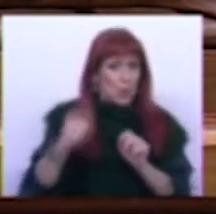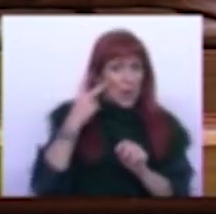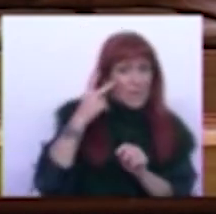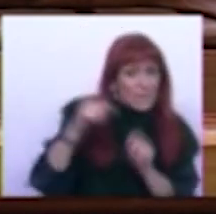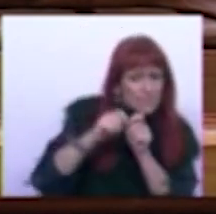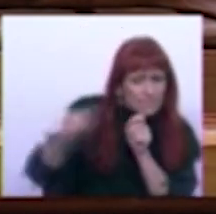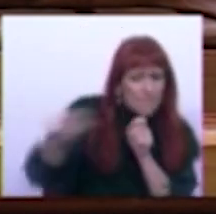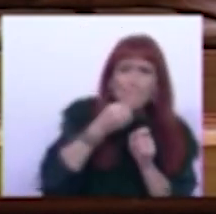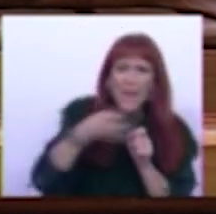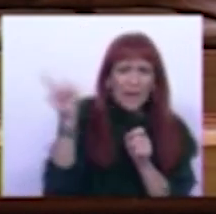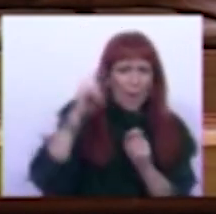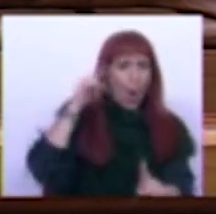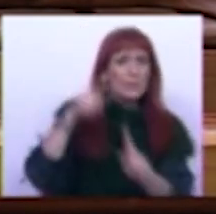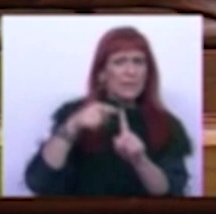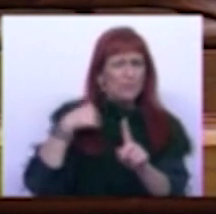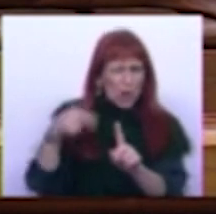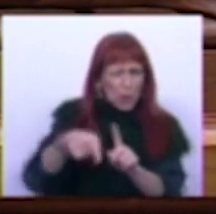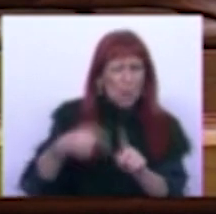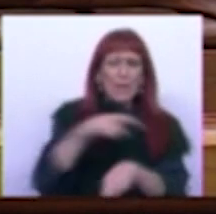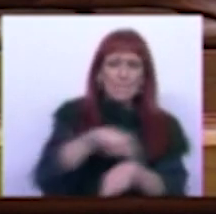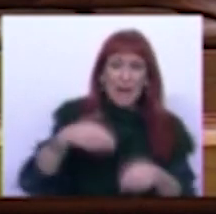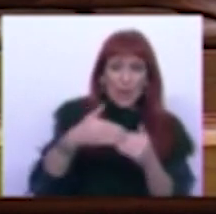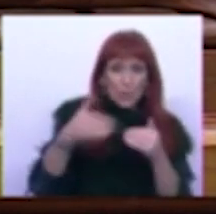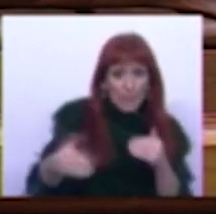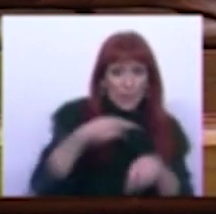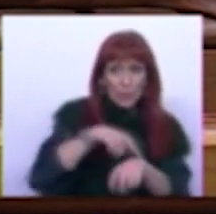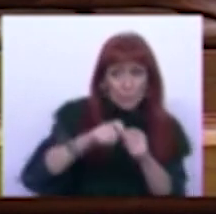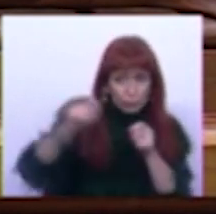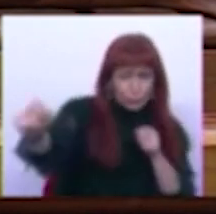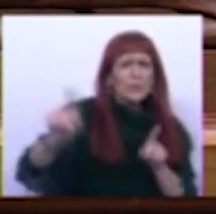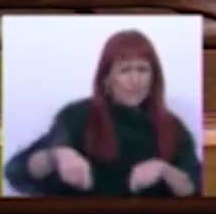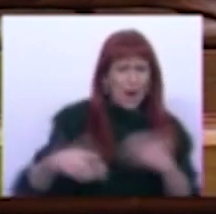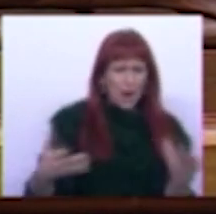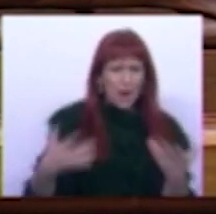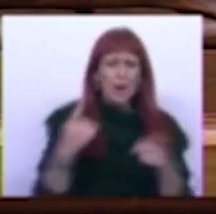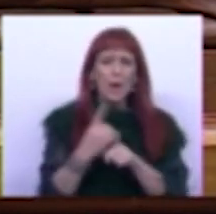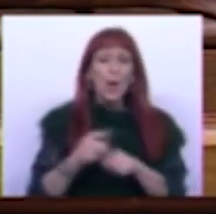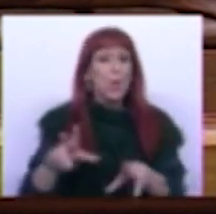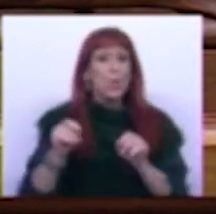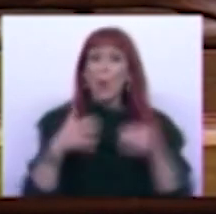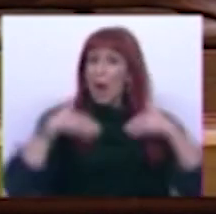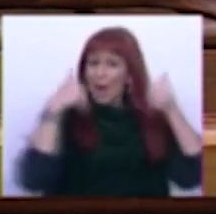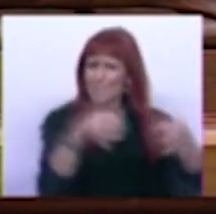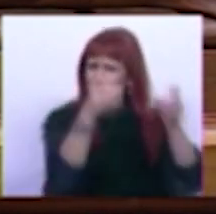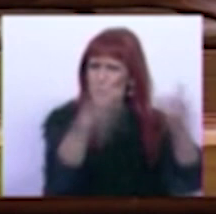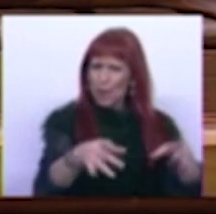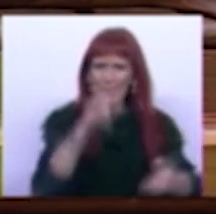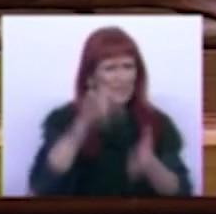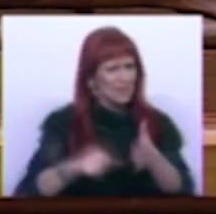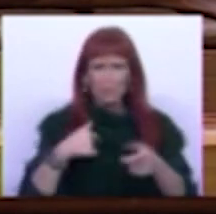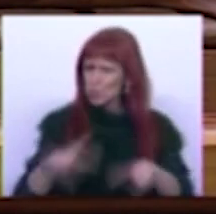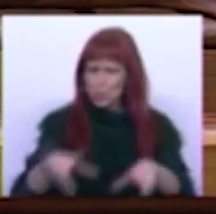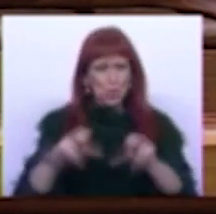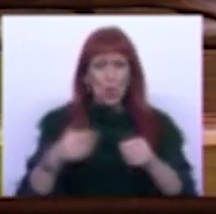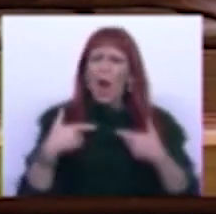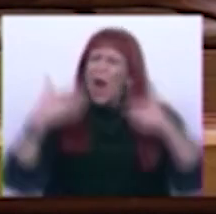vista os nossos objetivos de médio e de longo prazo. Nunca os abandonamos nem desistimos.